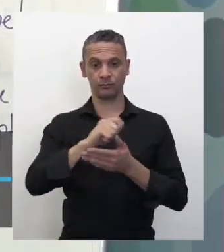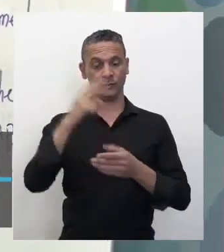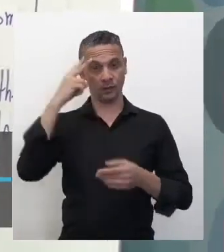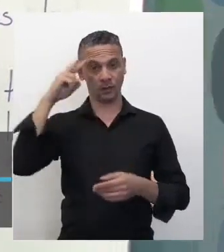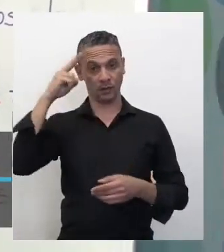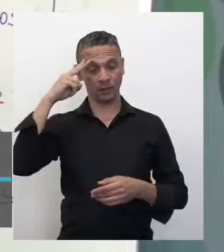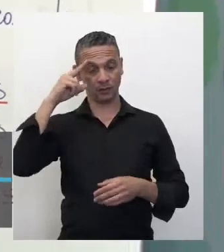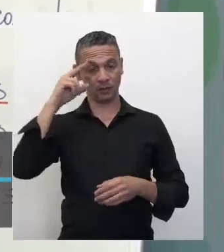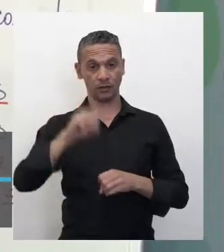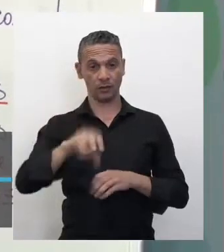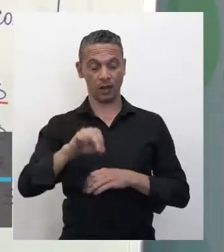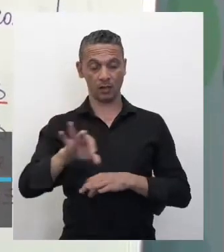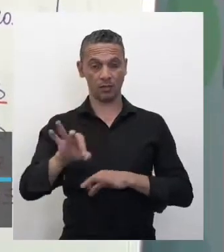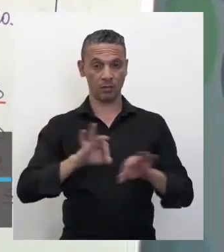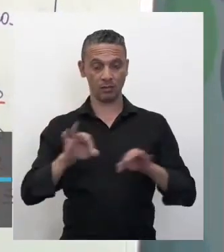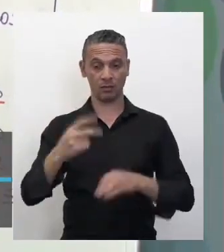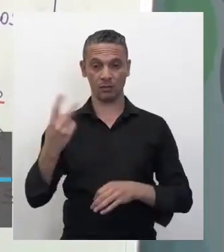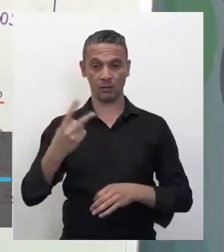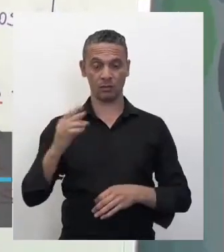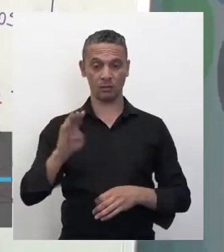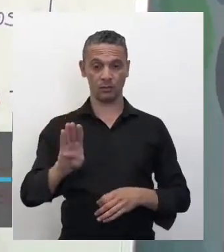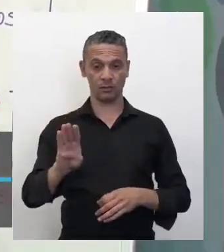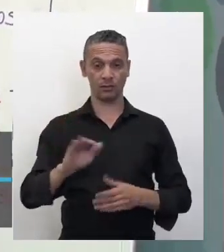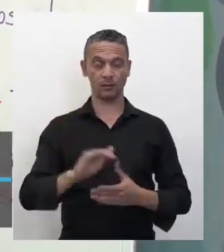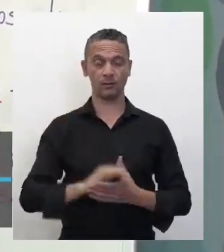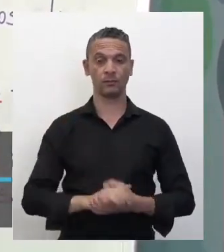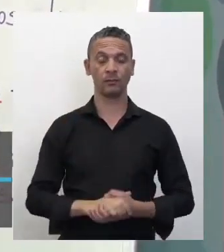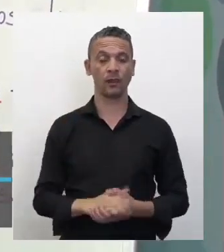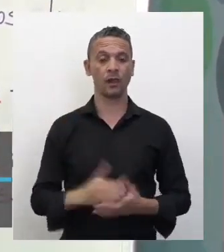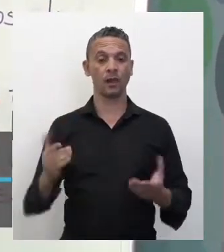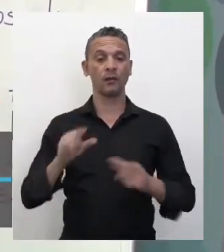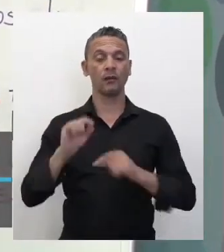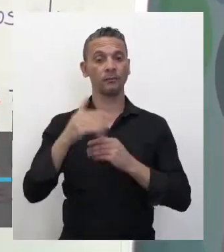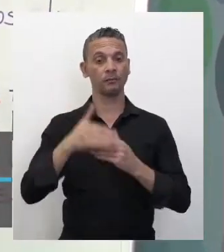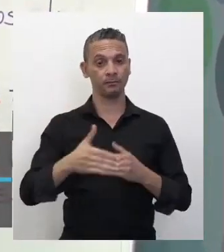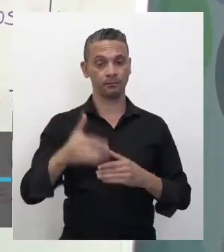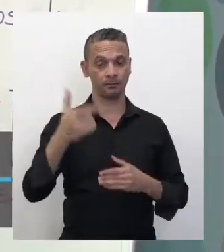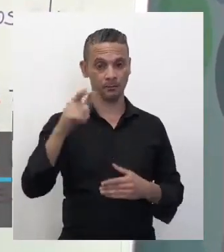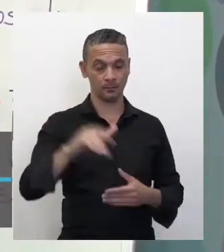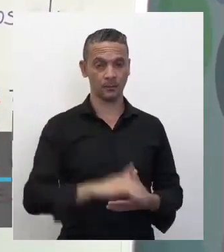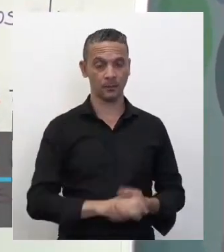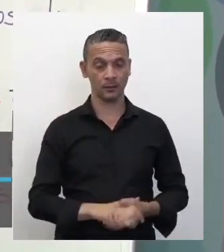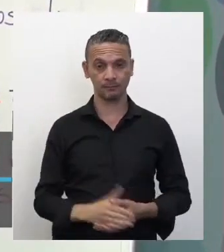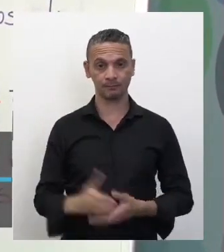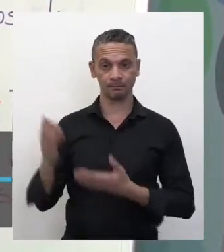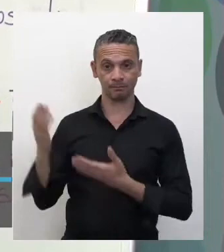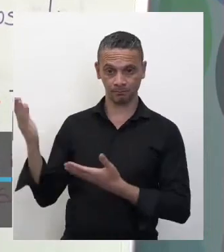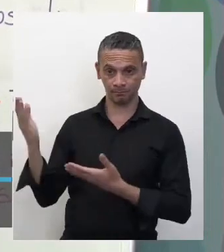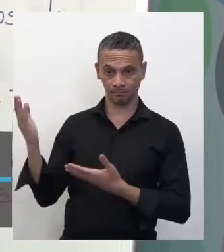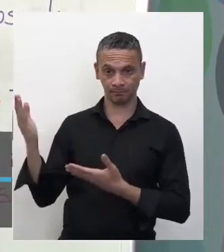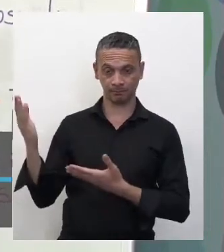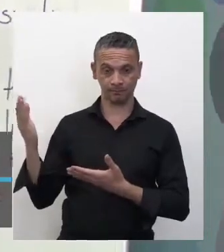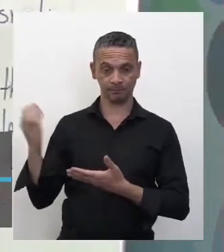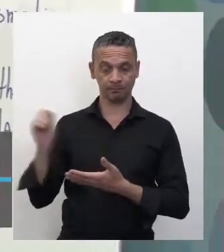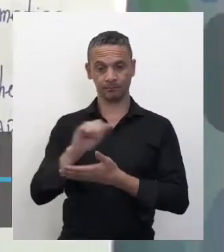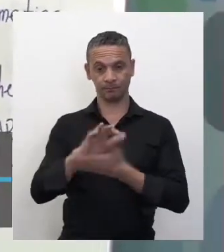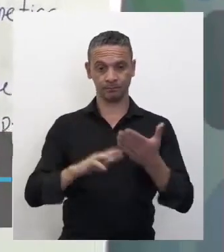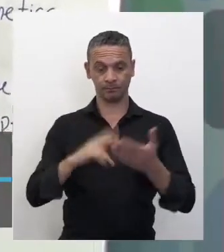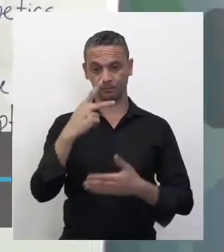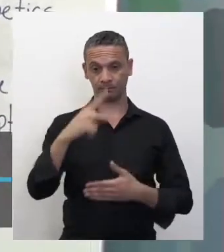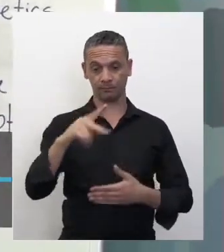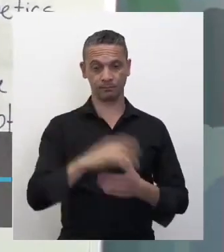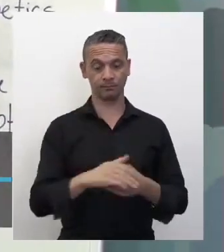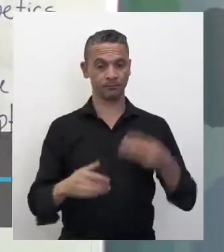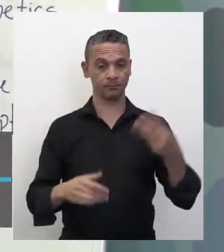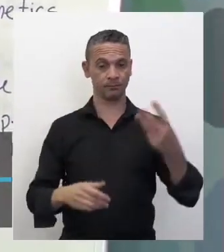revisão do segundo bimestre, ok? E agora vamos para frente com mais uma tarefinha para vocês. É a